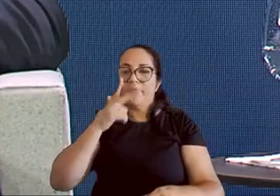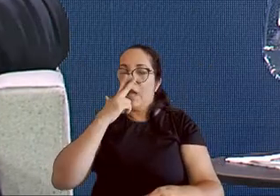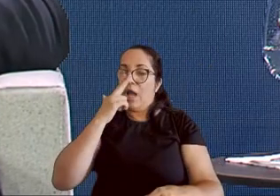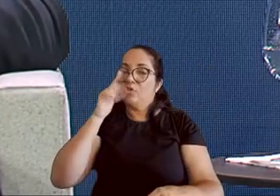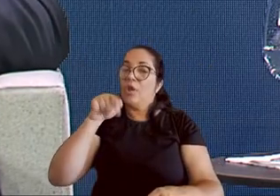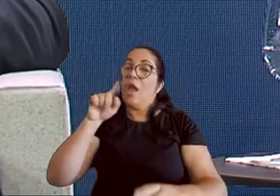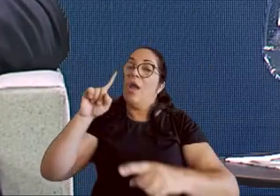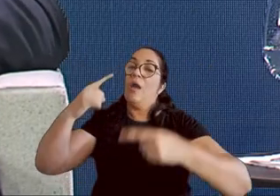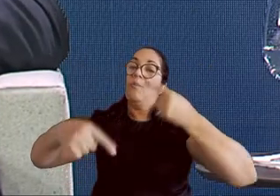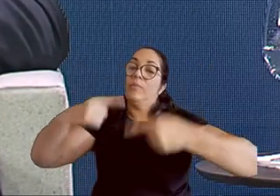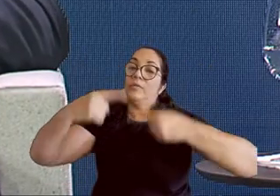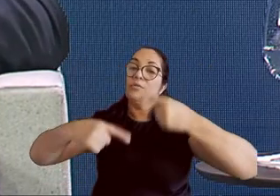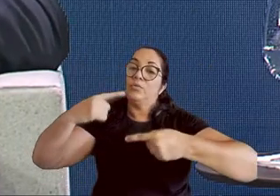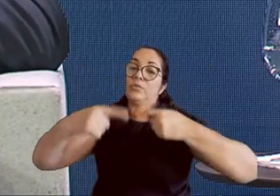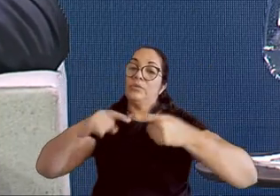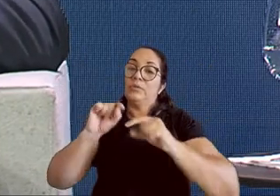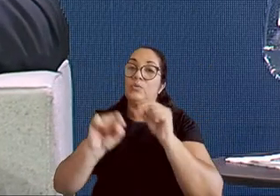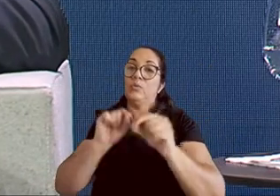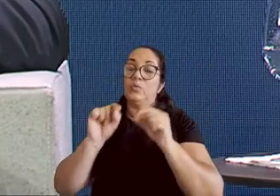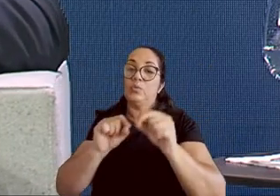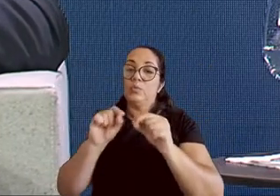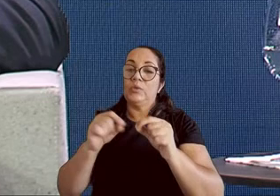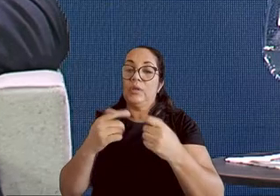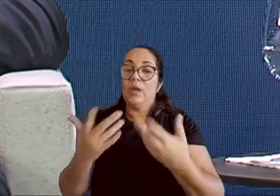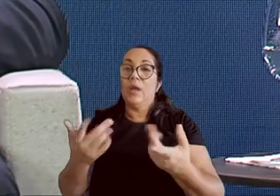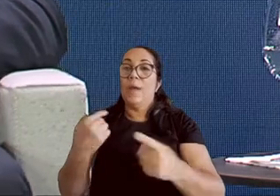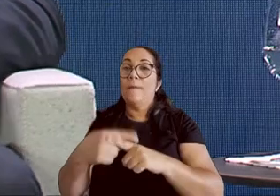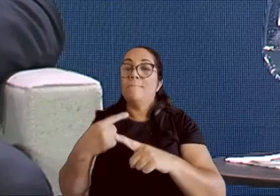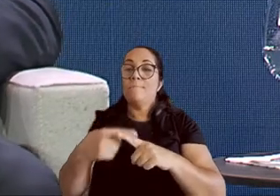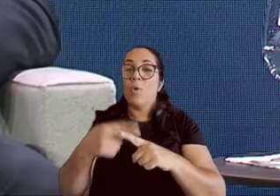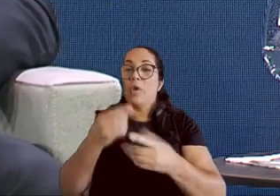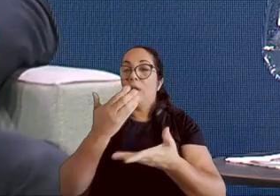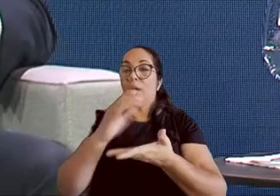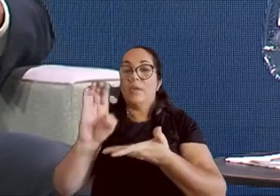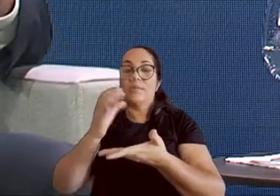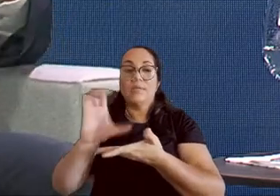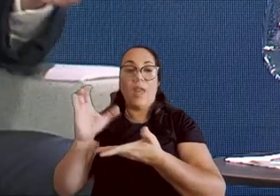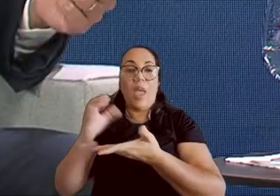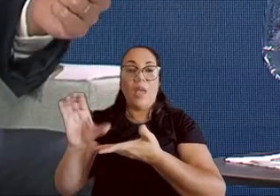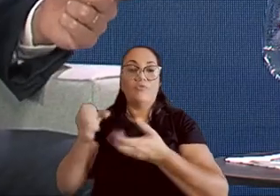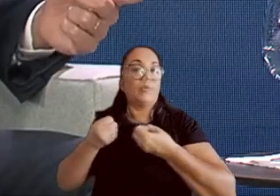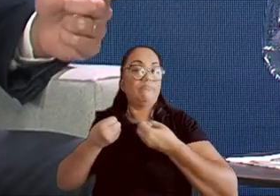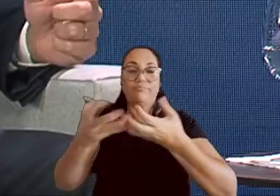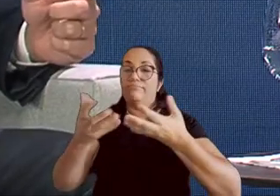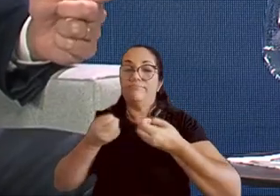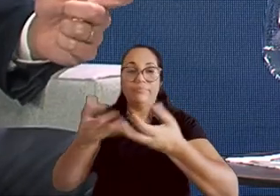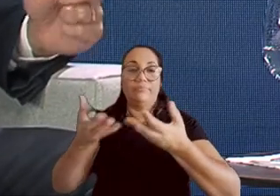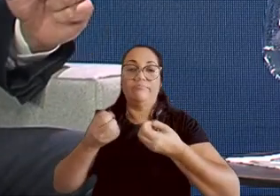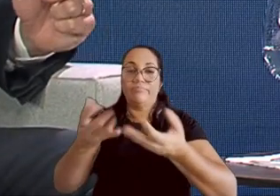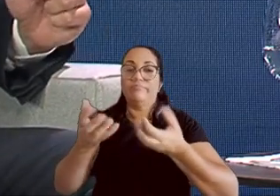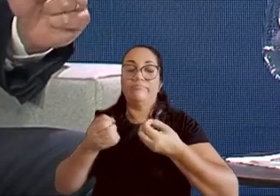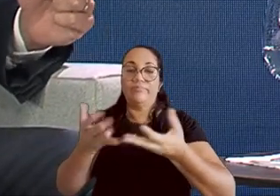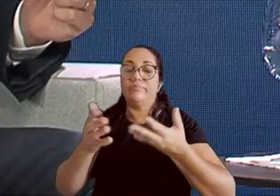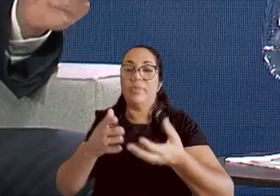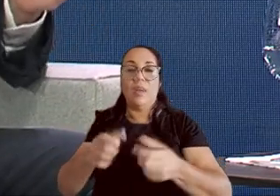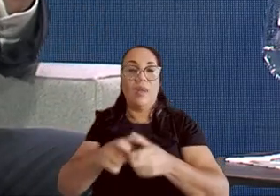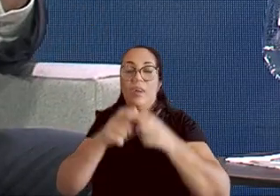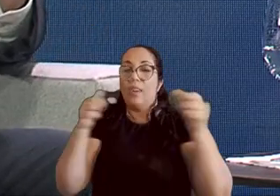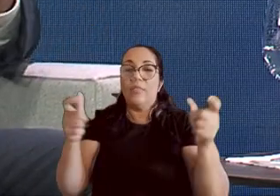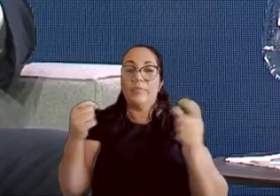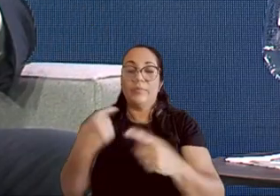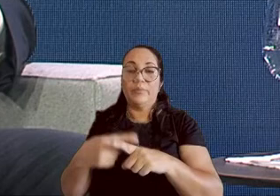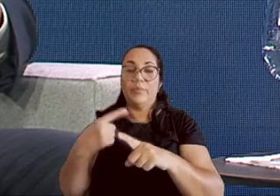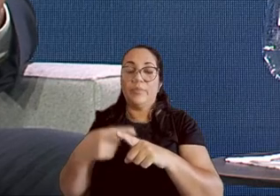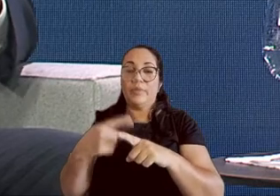por que Esses prédios né no mercado incentivados abriu tanto né se é porque a gente tá vendo essa marcação no mercado